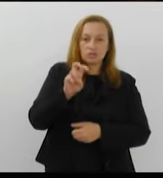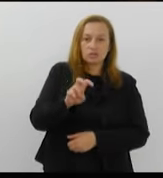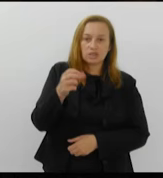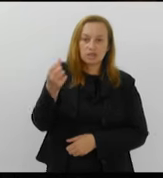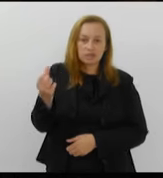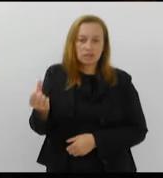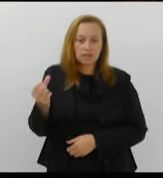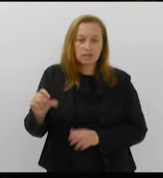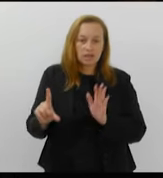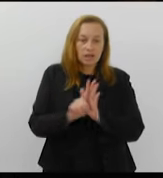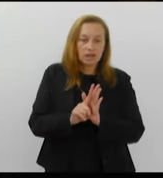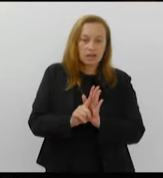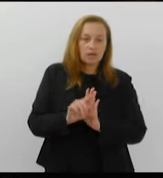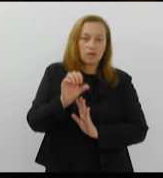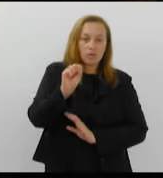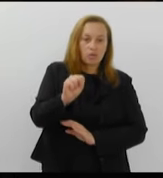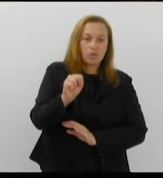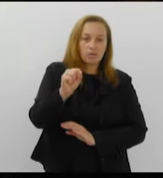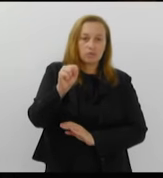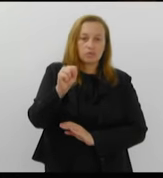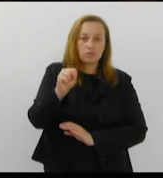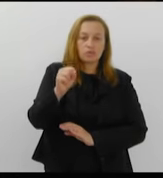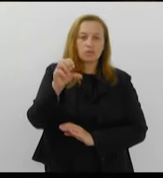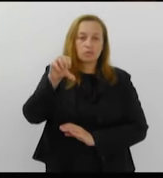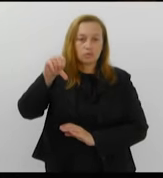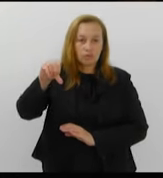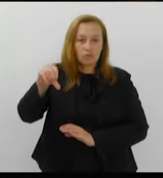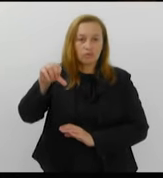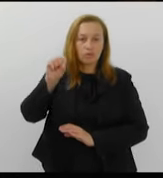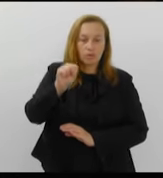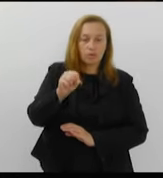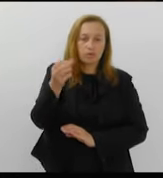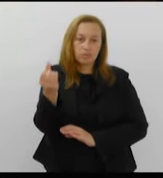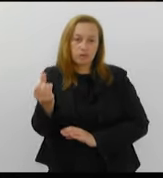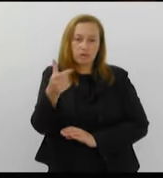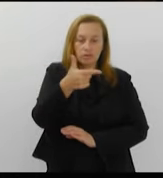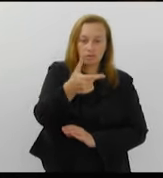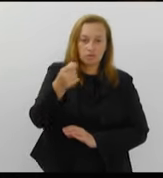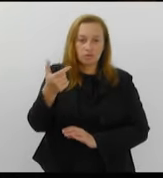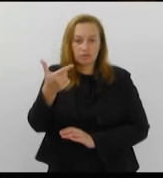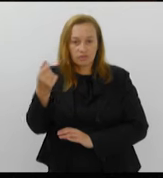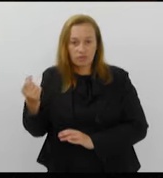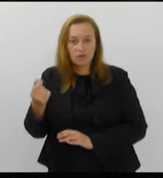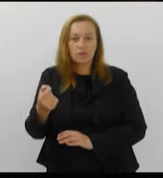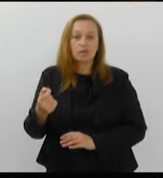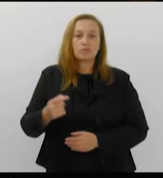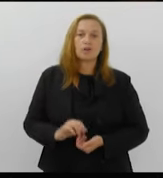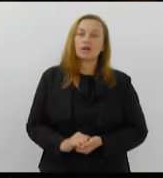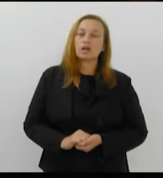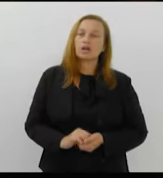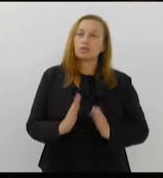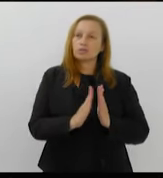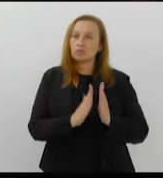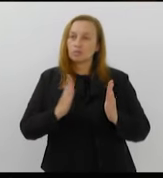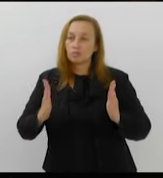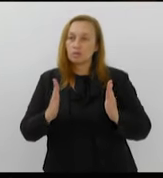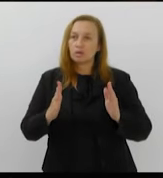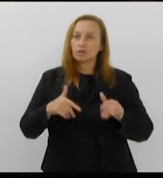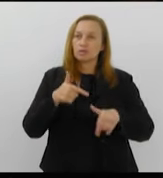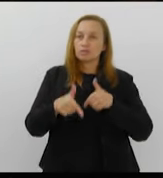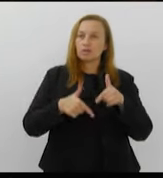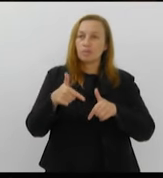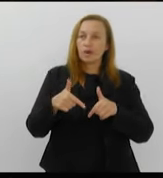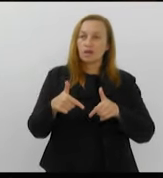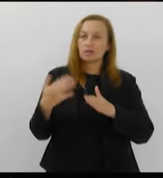Estadual 8986 de 2020 para prorrogar o funcionamento das organizações